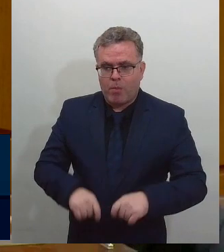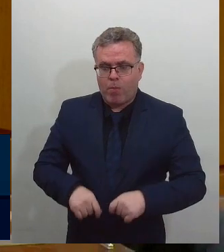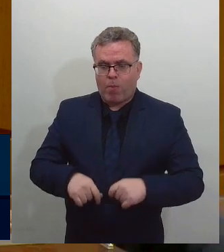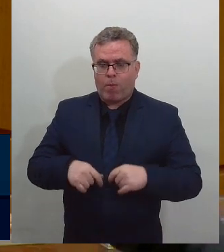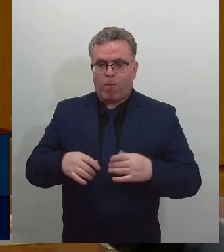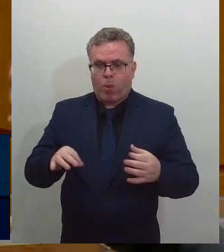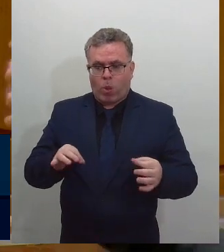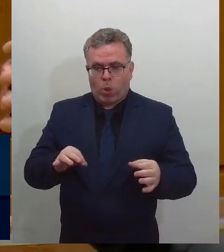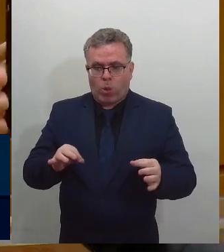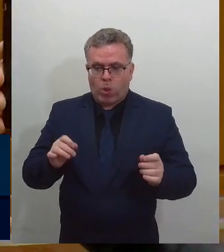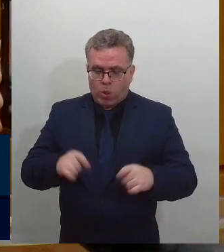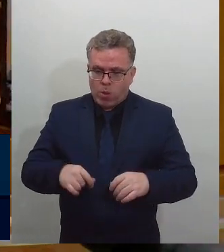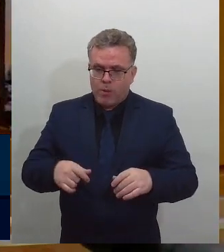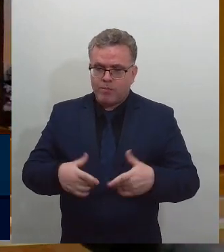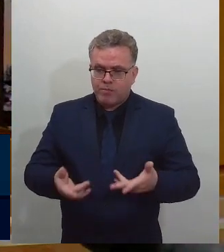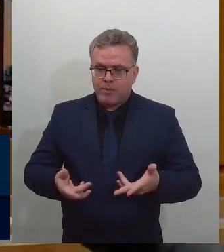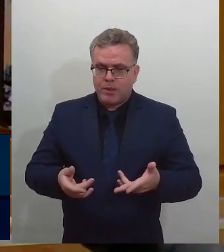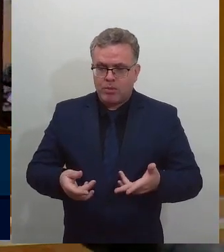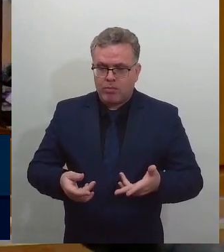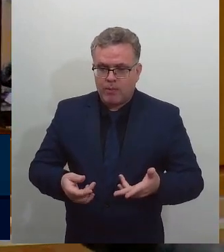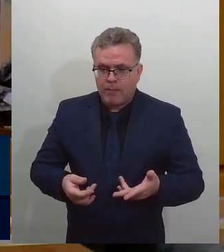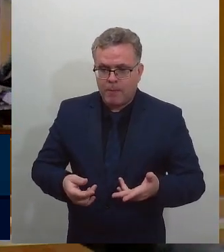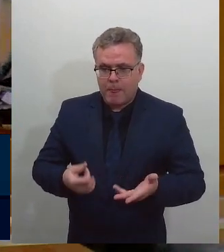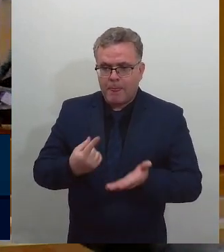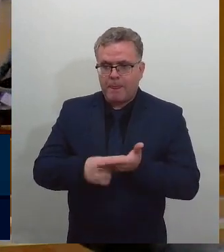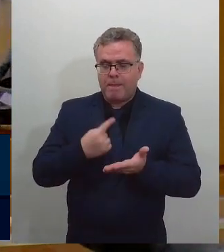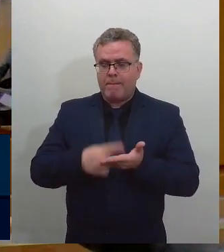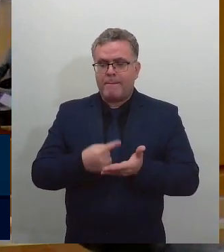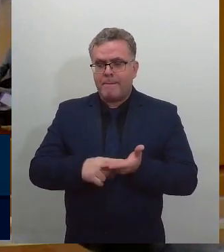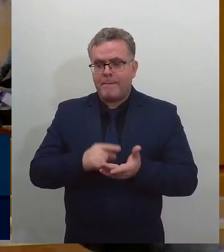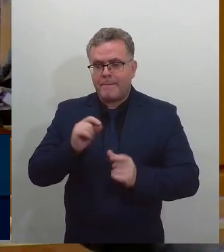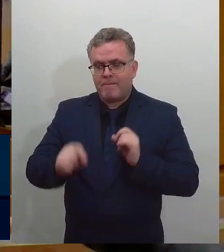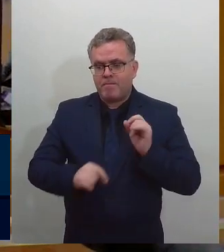importação, importava um frasco a